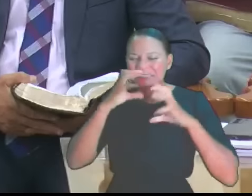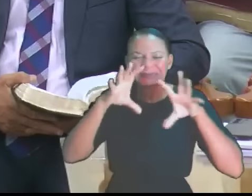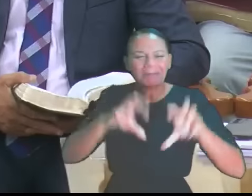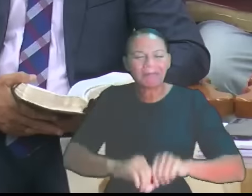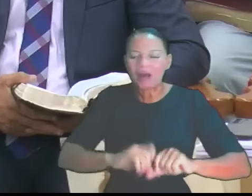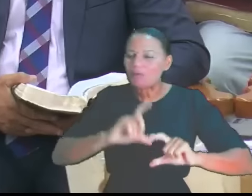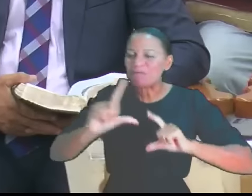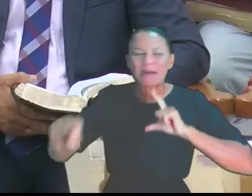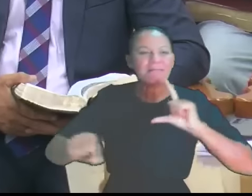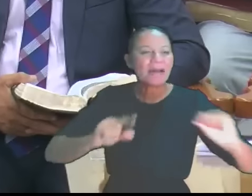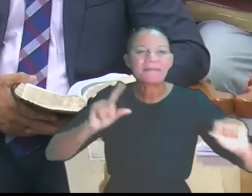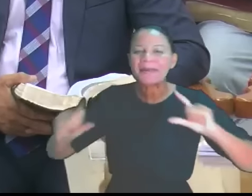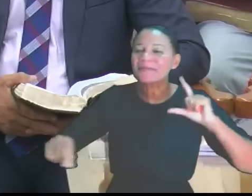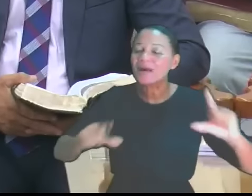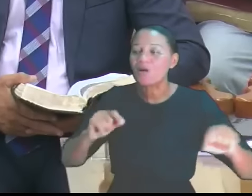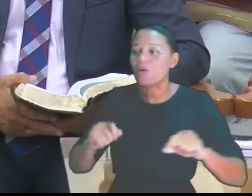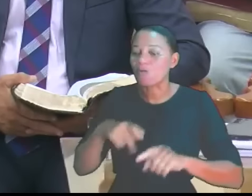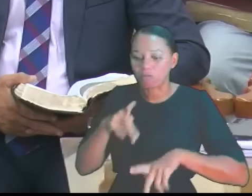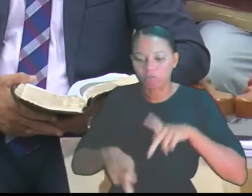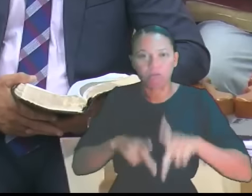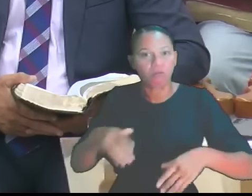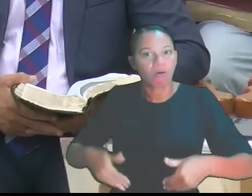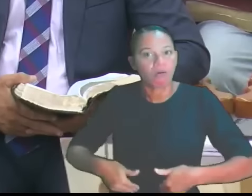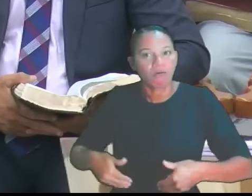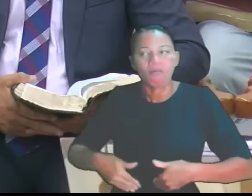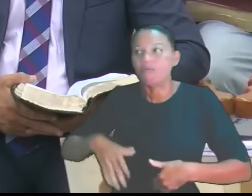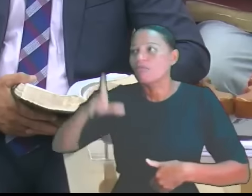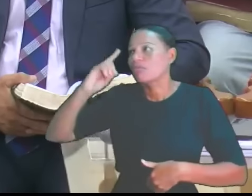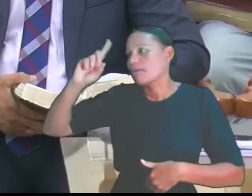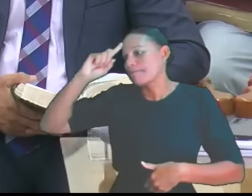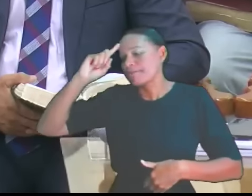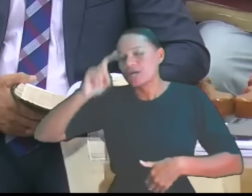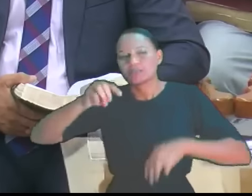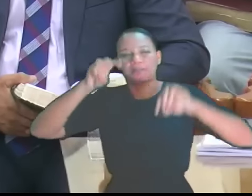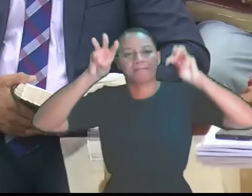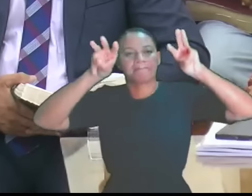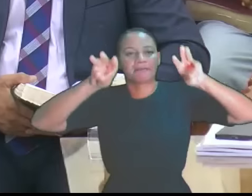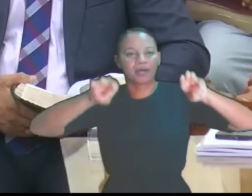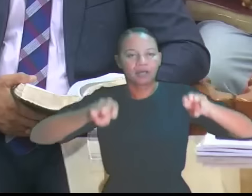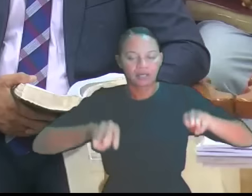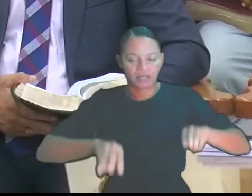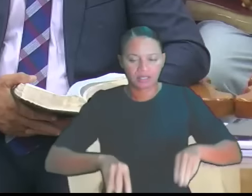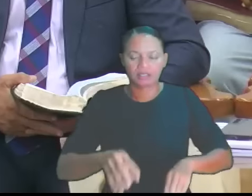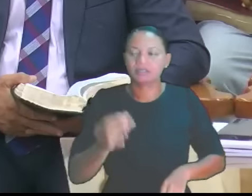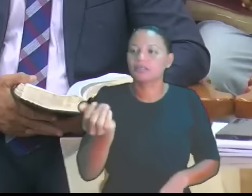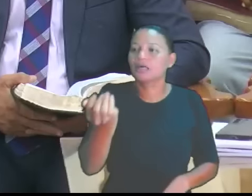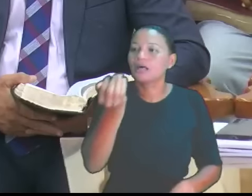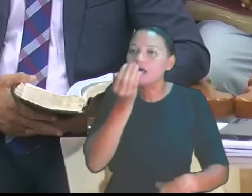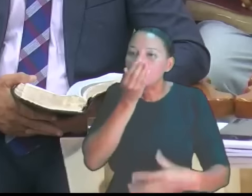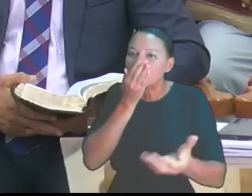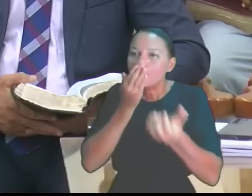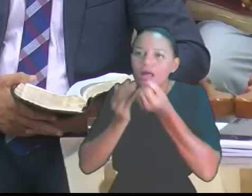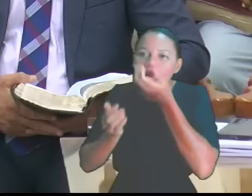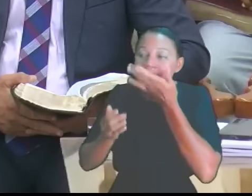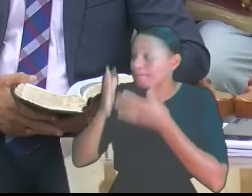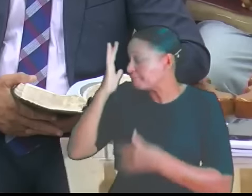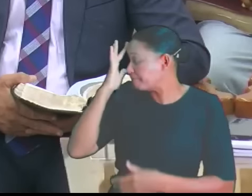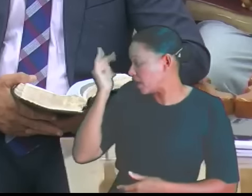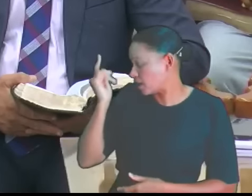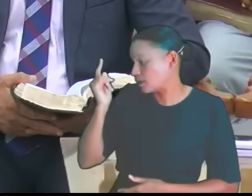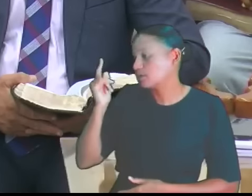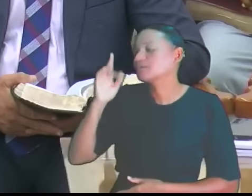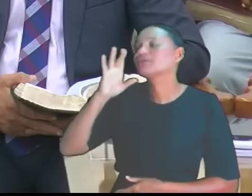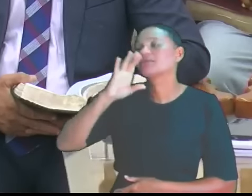povo teve fome. A Bíblia diz que Deus mandava o maná todo dia. Comia na segunda, o menino olhava e dizia: papai, e amanhã?